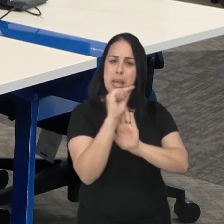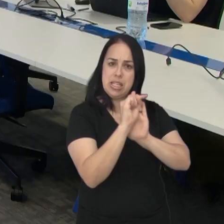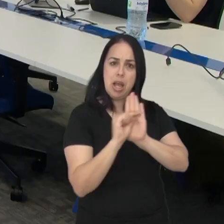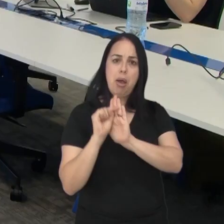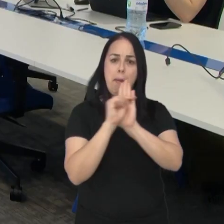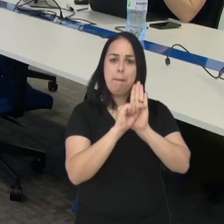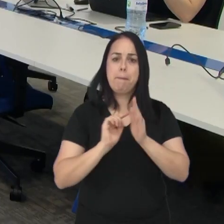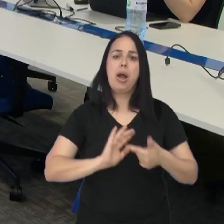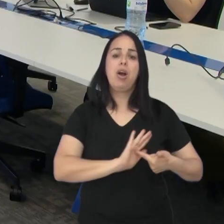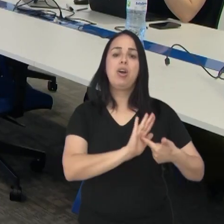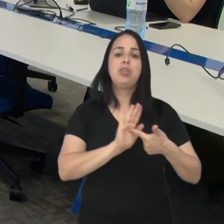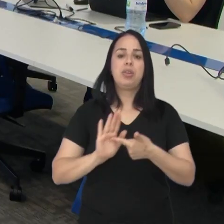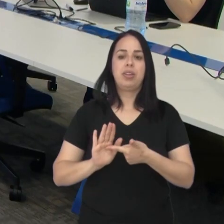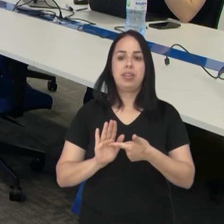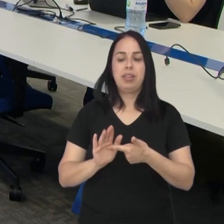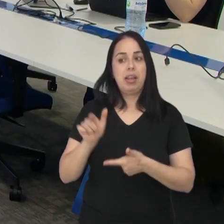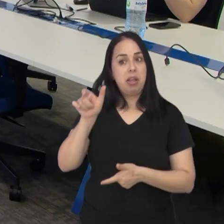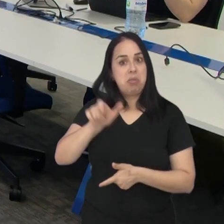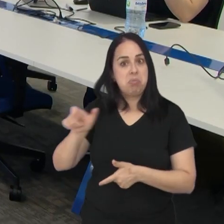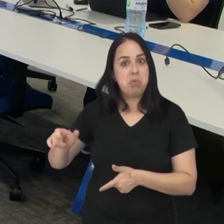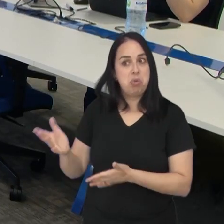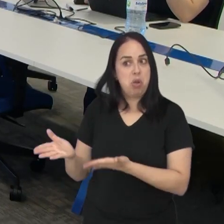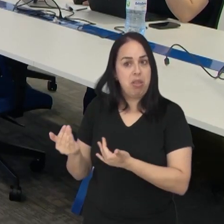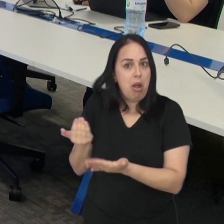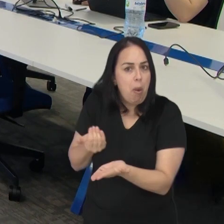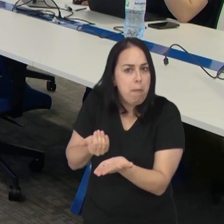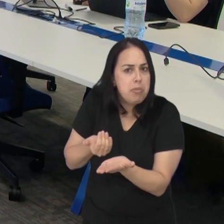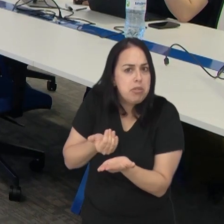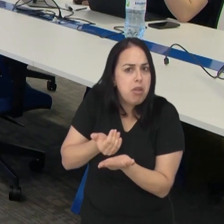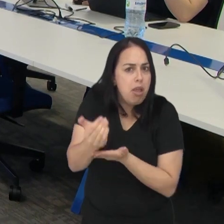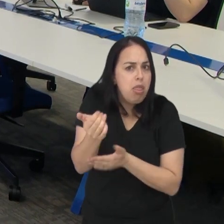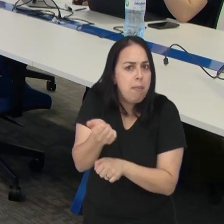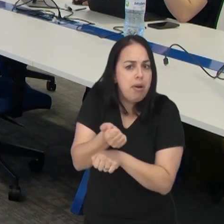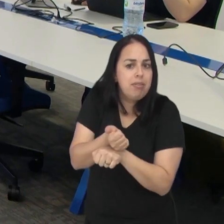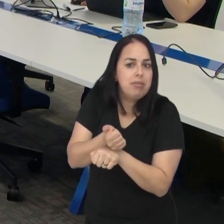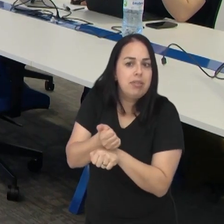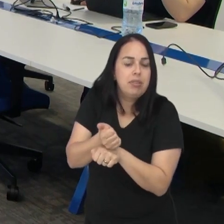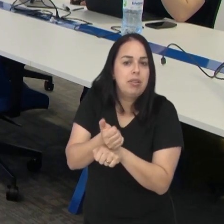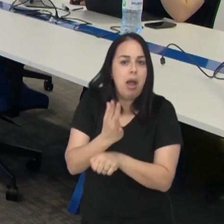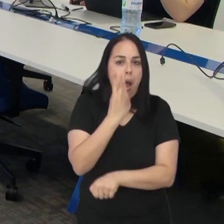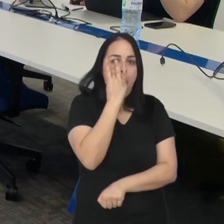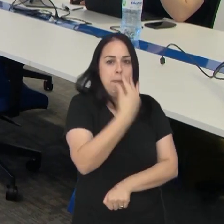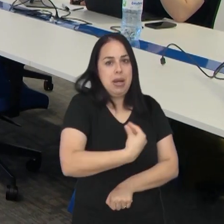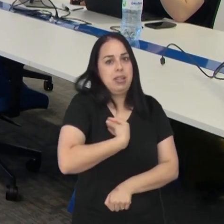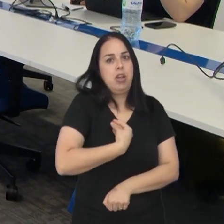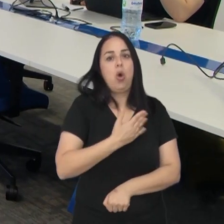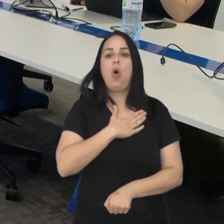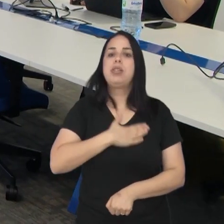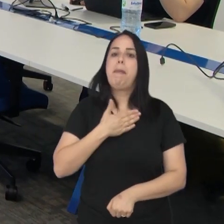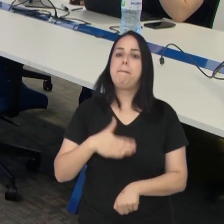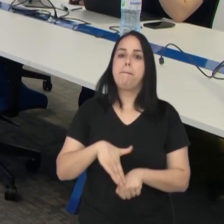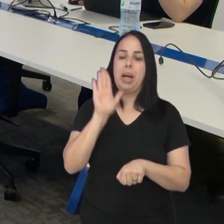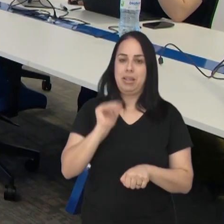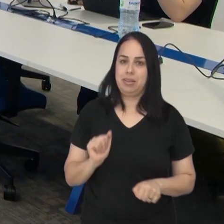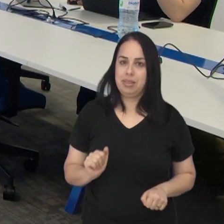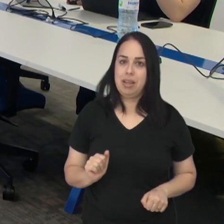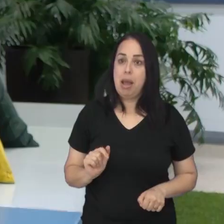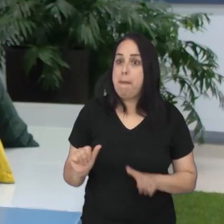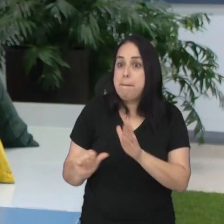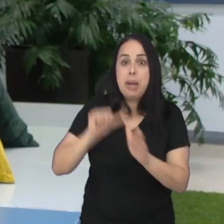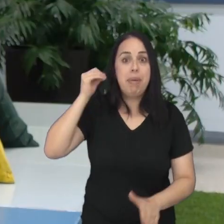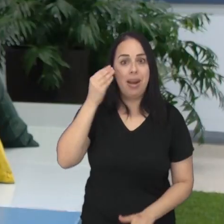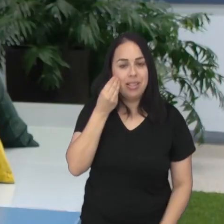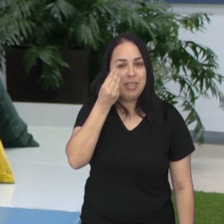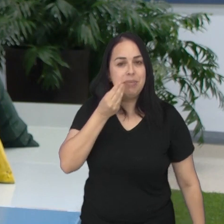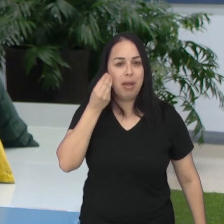tanto. Pesquisas mostraram que, para quem está dando os primeiros passos na profissão, o modelo presencial agrada mais.